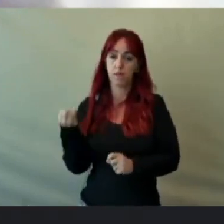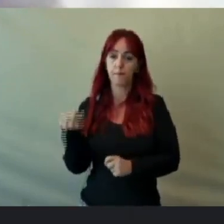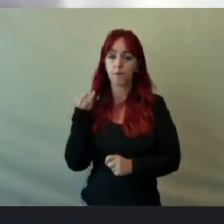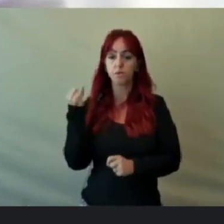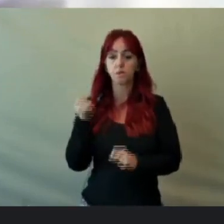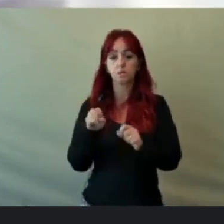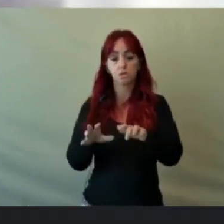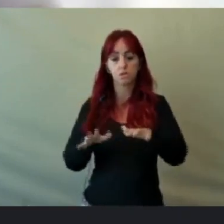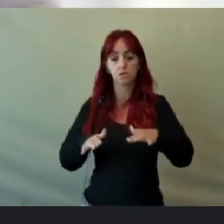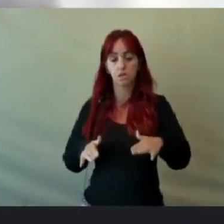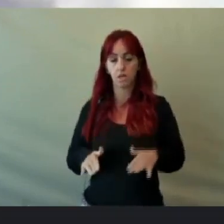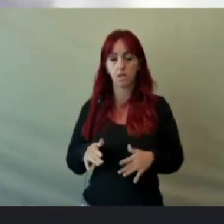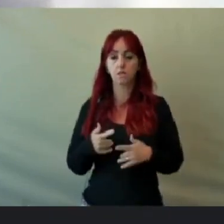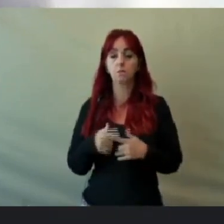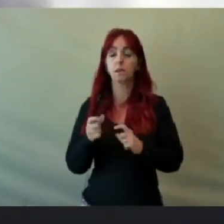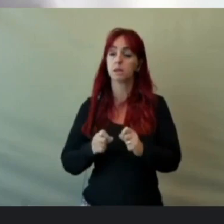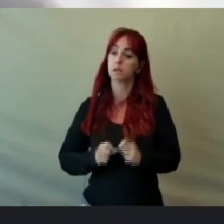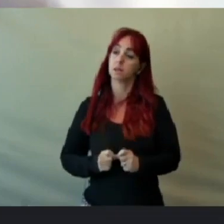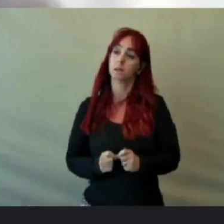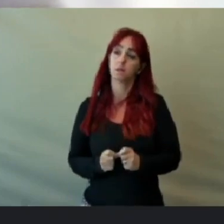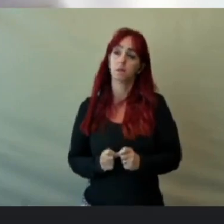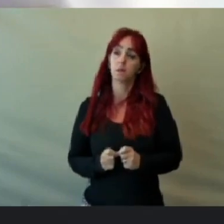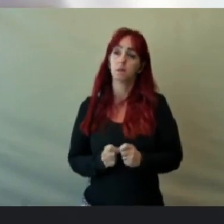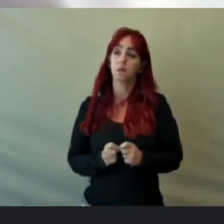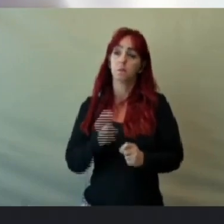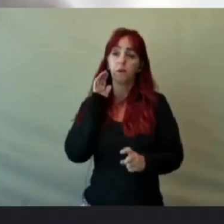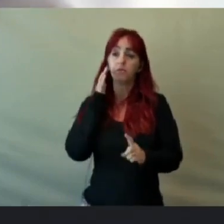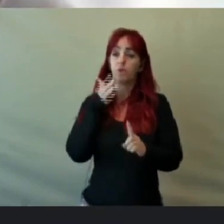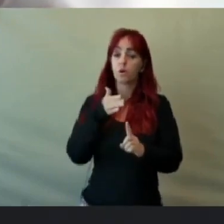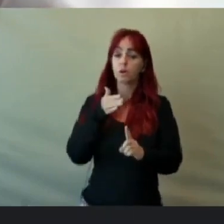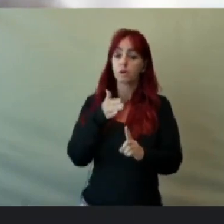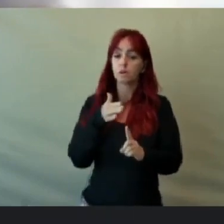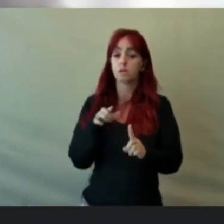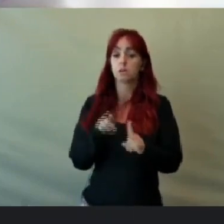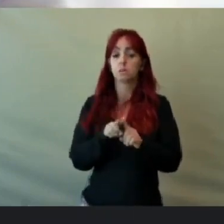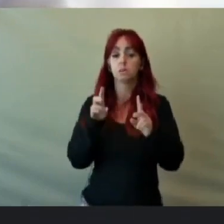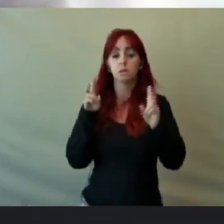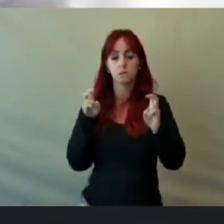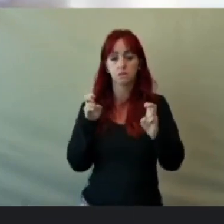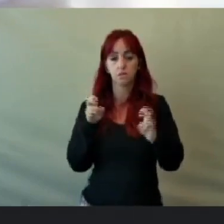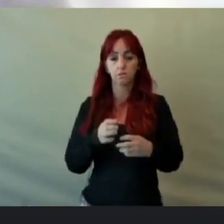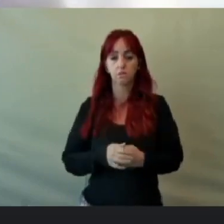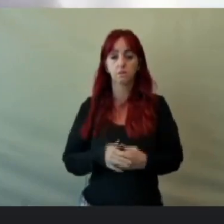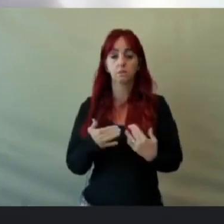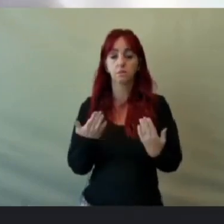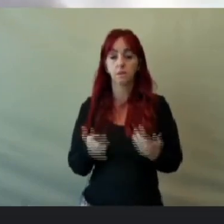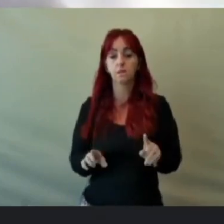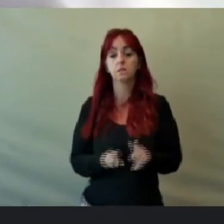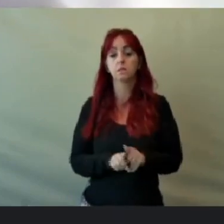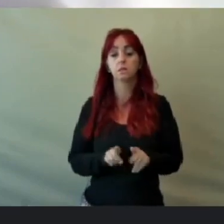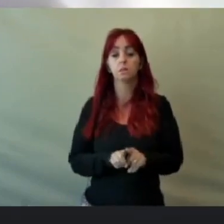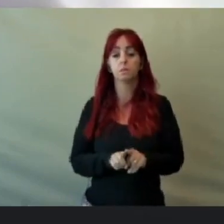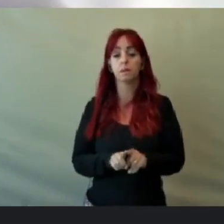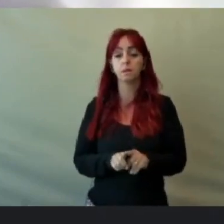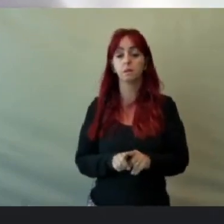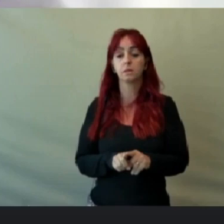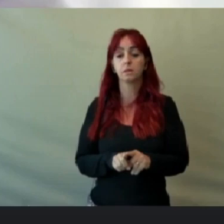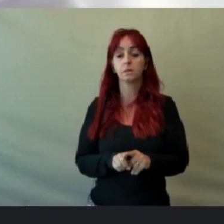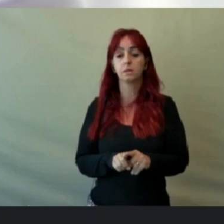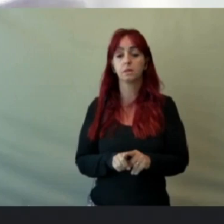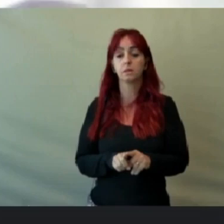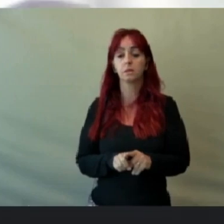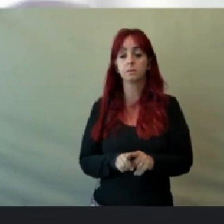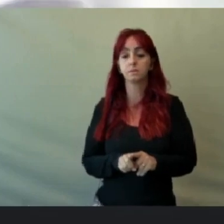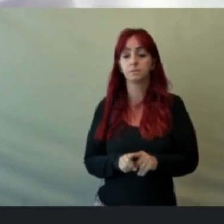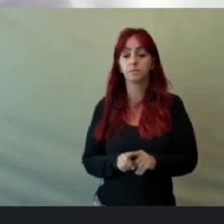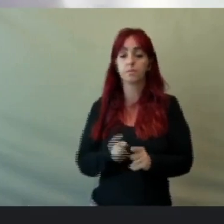enfatizar essa questão para todos nós mas queria dar um passo adiante dizendo que o Brasil está construindo uma política